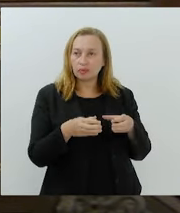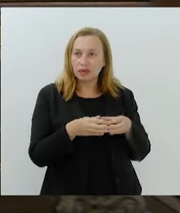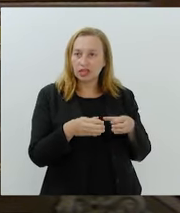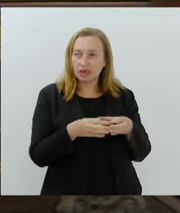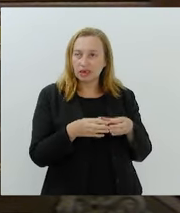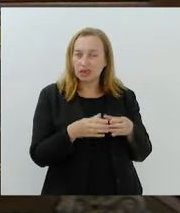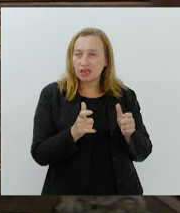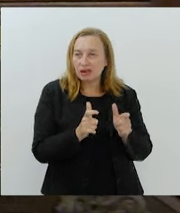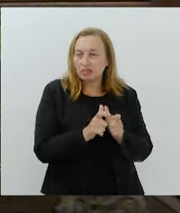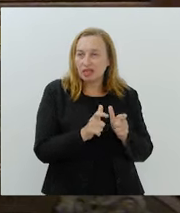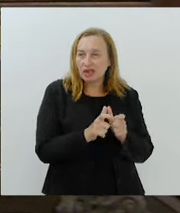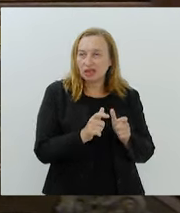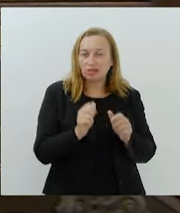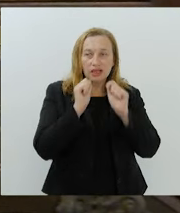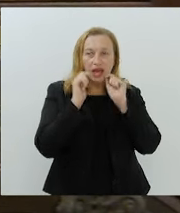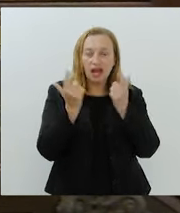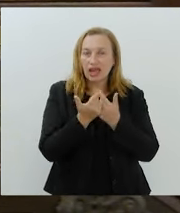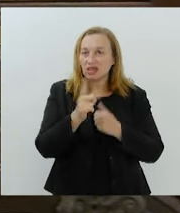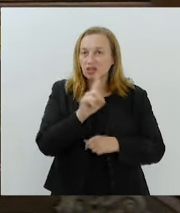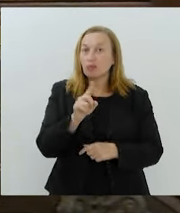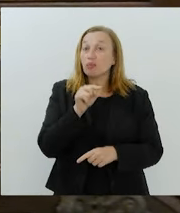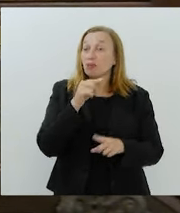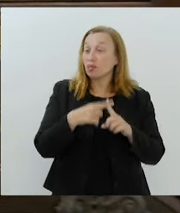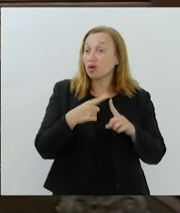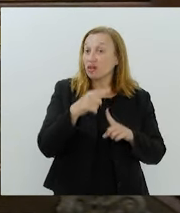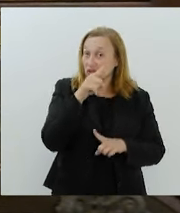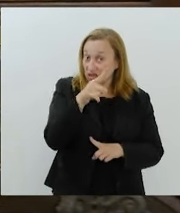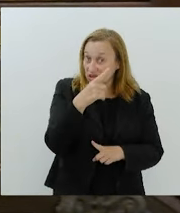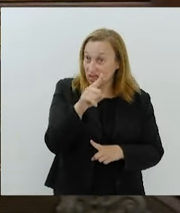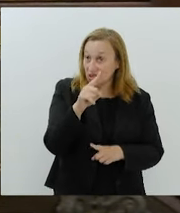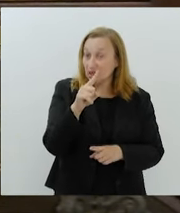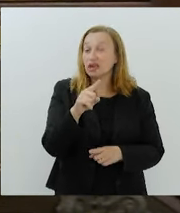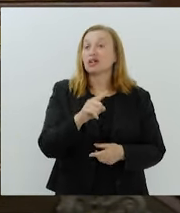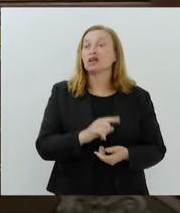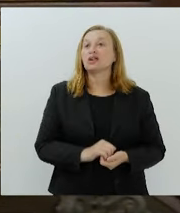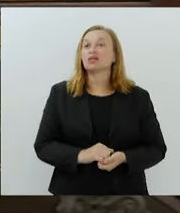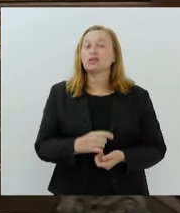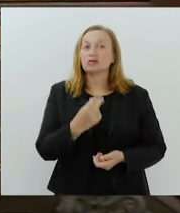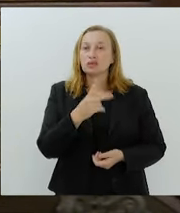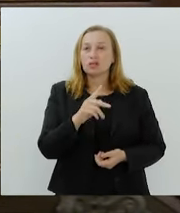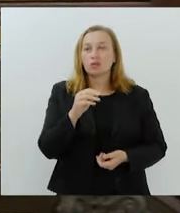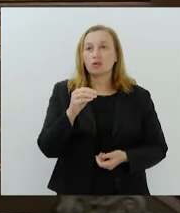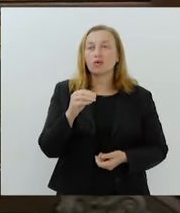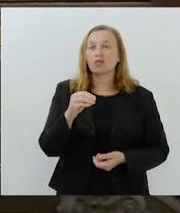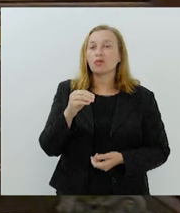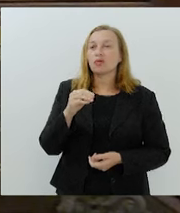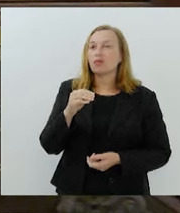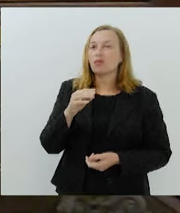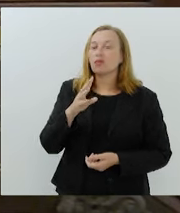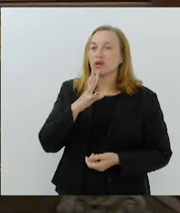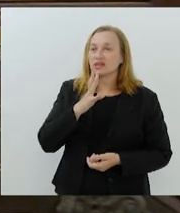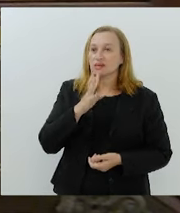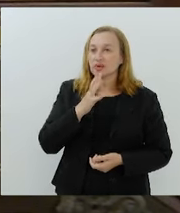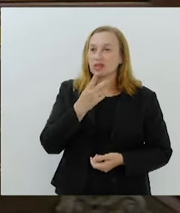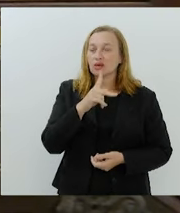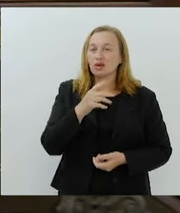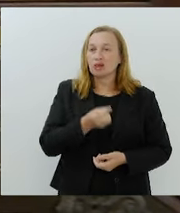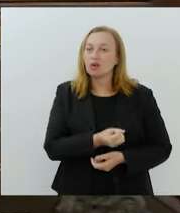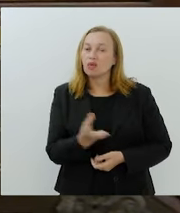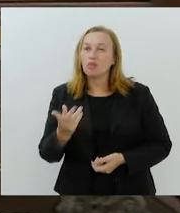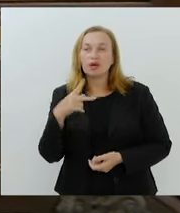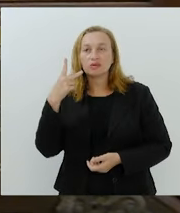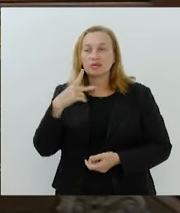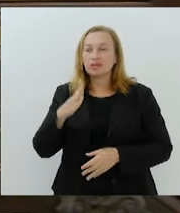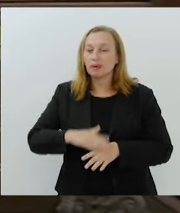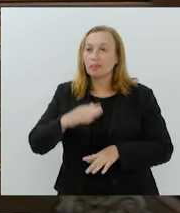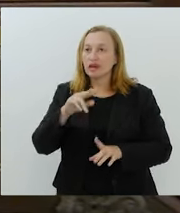proposições urgentes, porque você, na sua resolução, enquanto parlamentar, tem mais